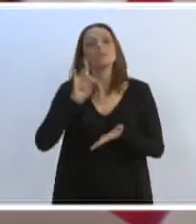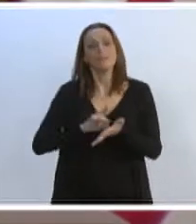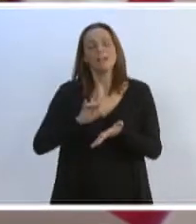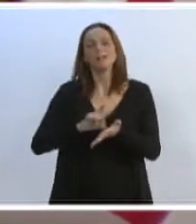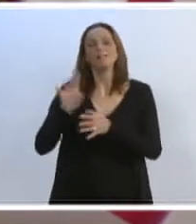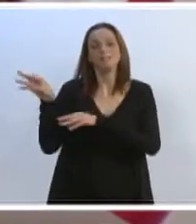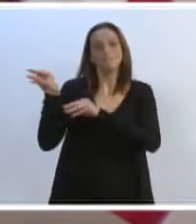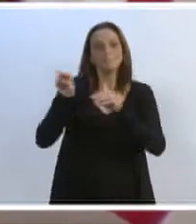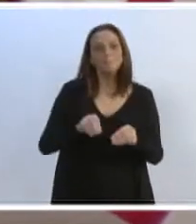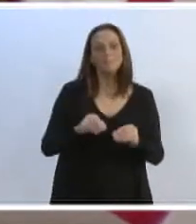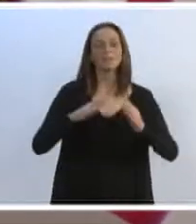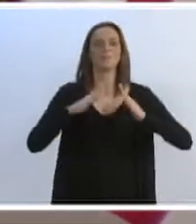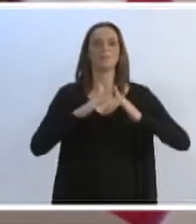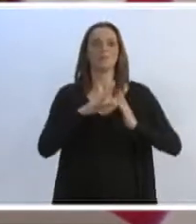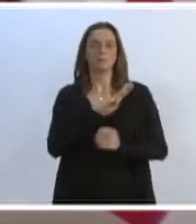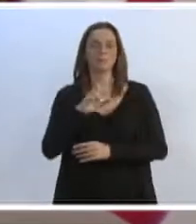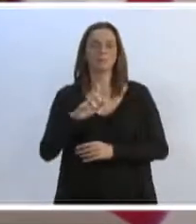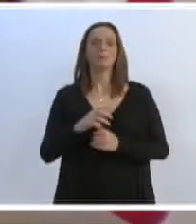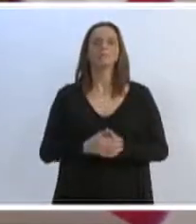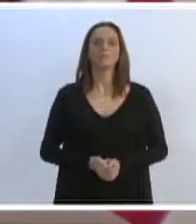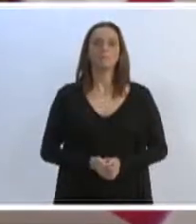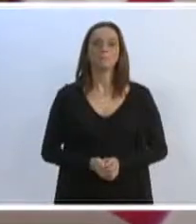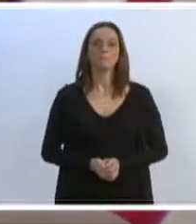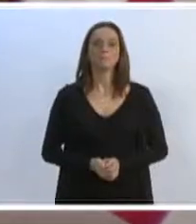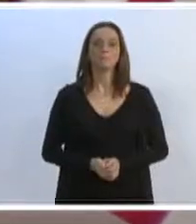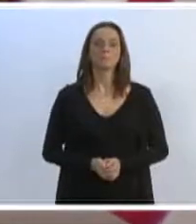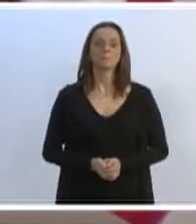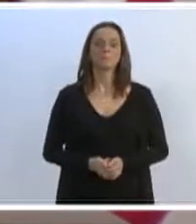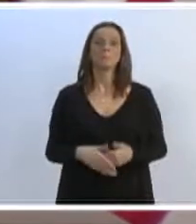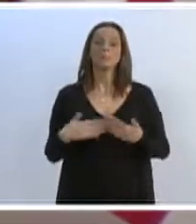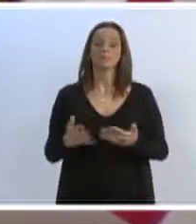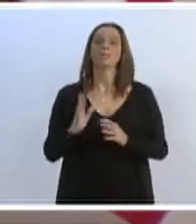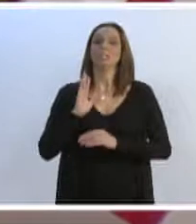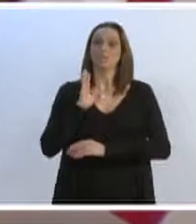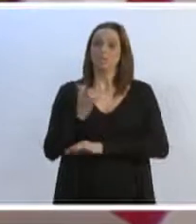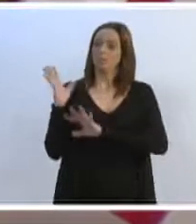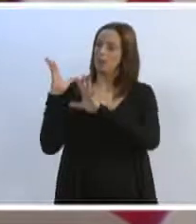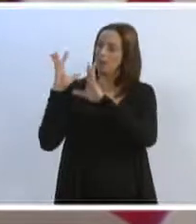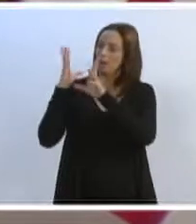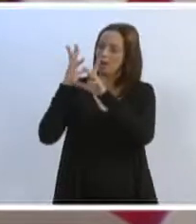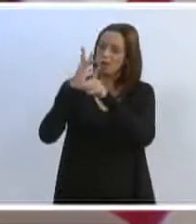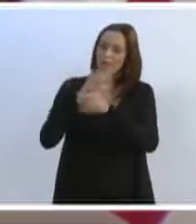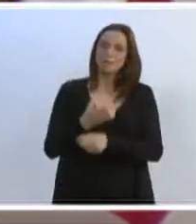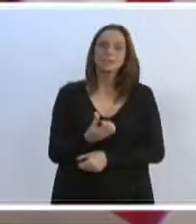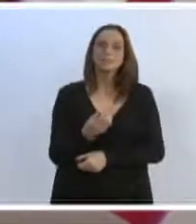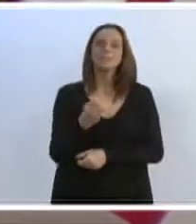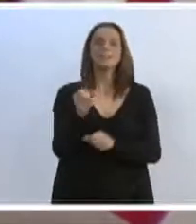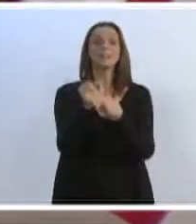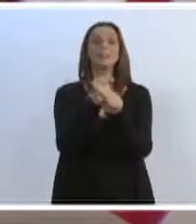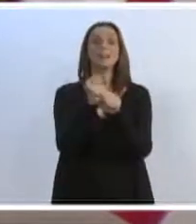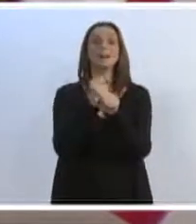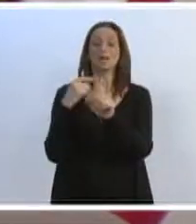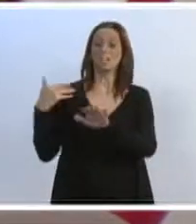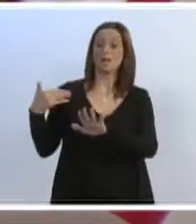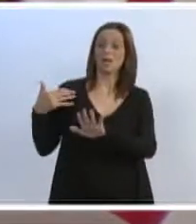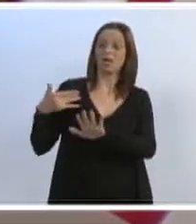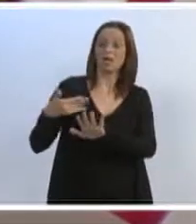da Fundação Cultural de Blumenau. Quando eu falo da honra, vocês não imaginam o que é, de